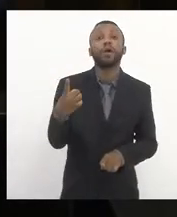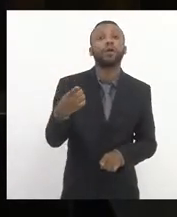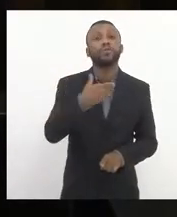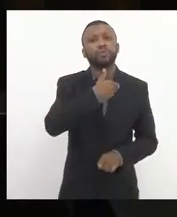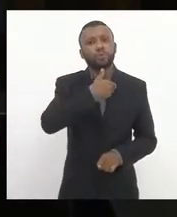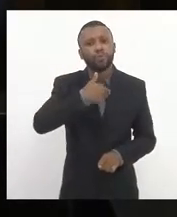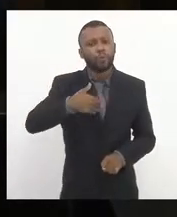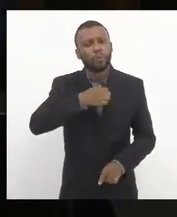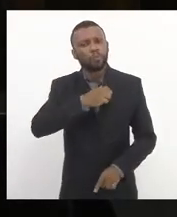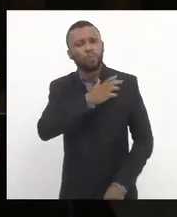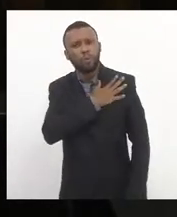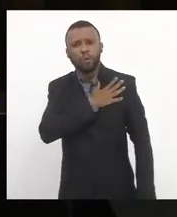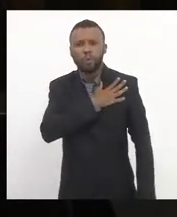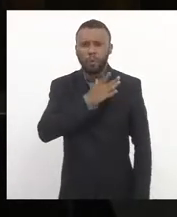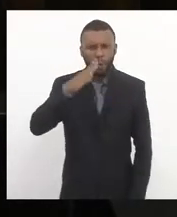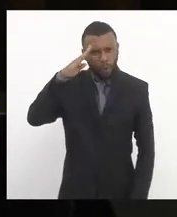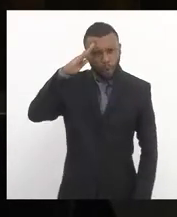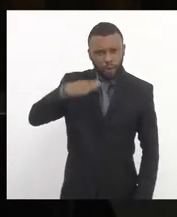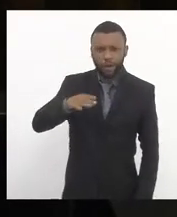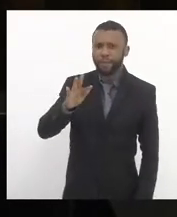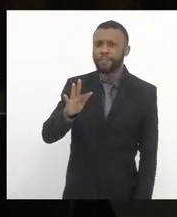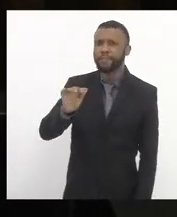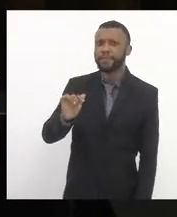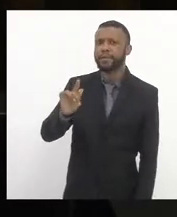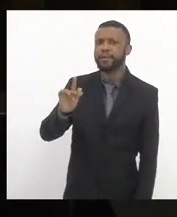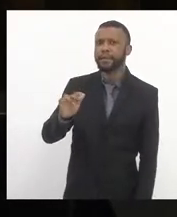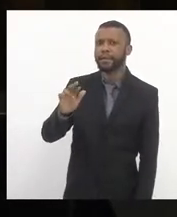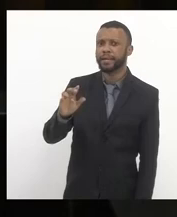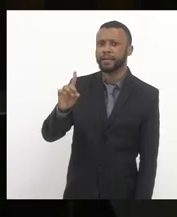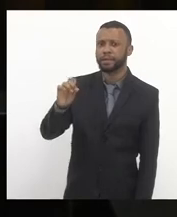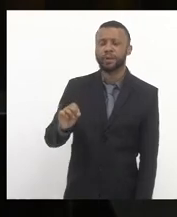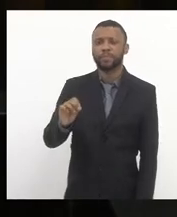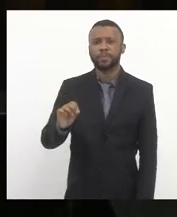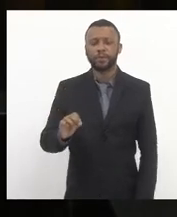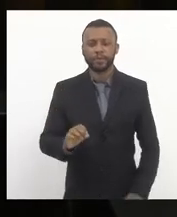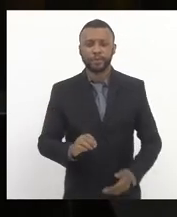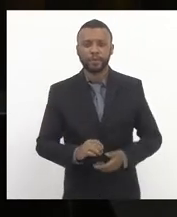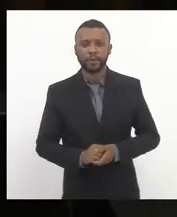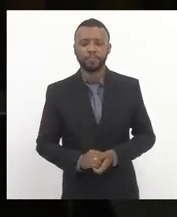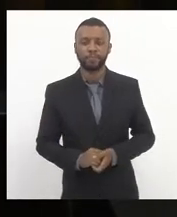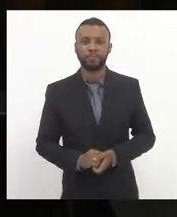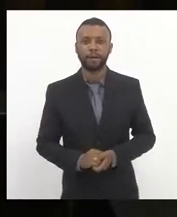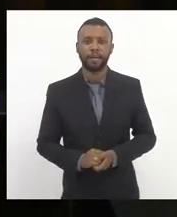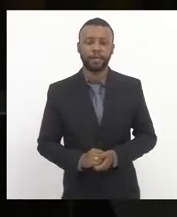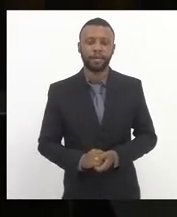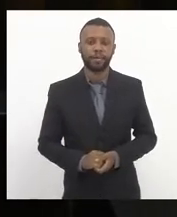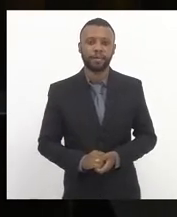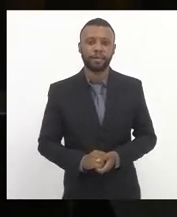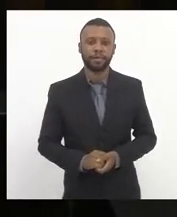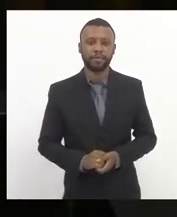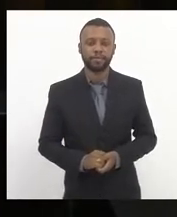Polícia Militar, Coronel Figueiredo, perseguido dioturnamente